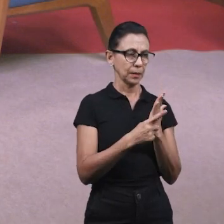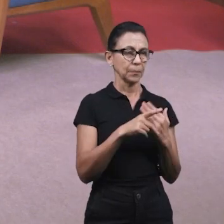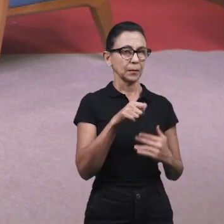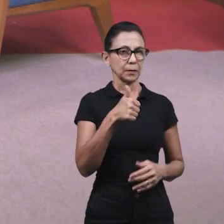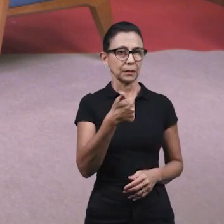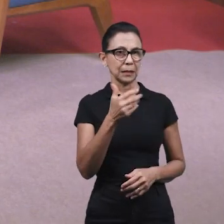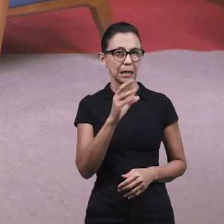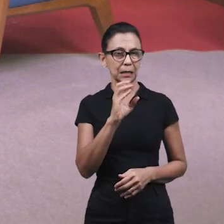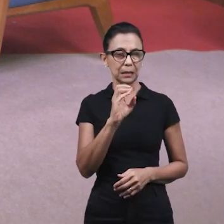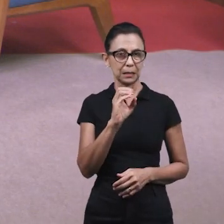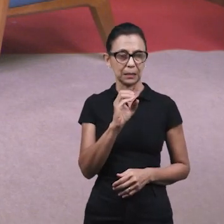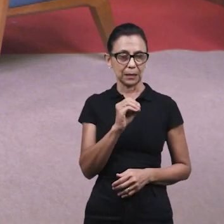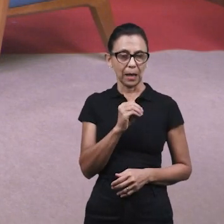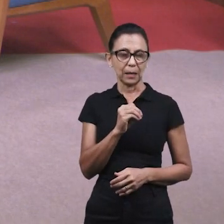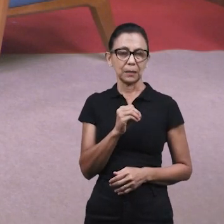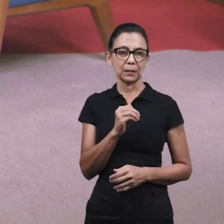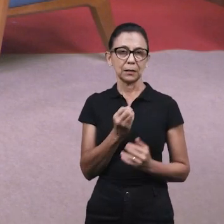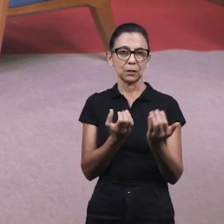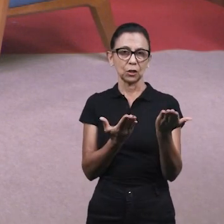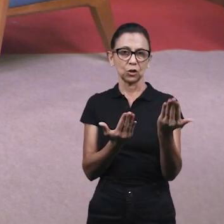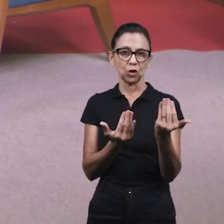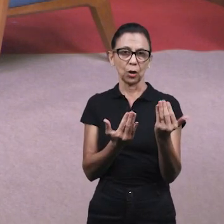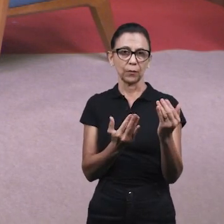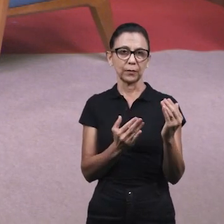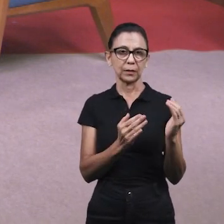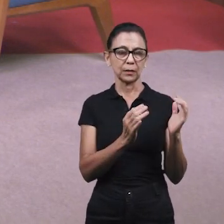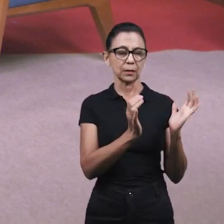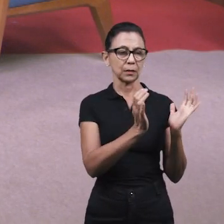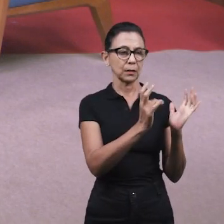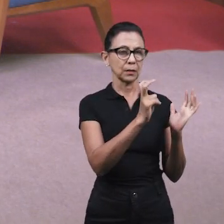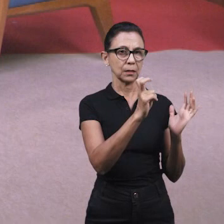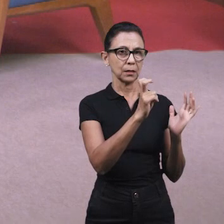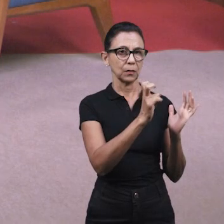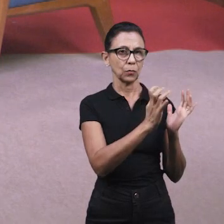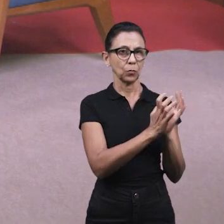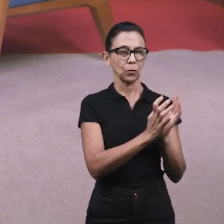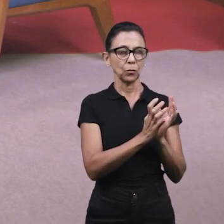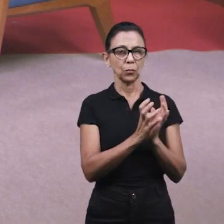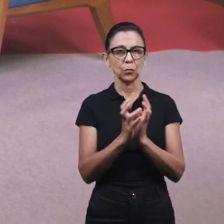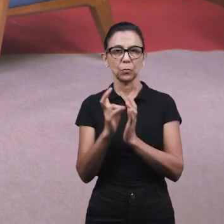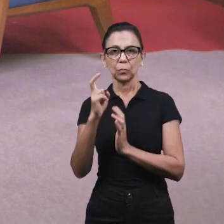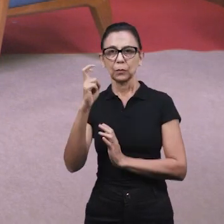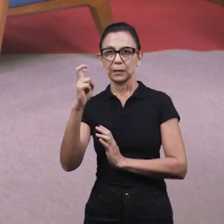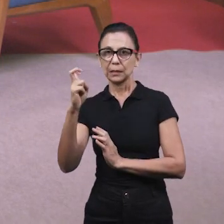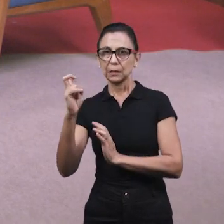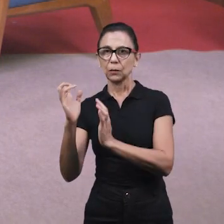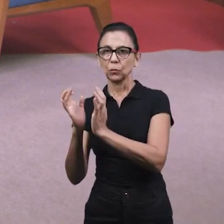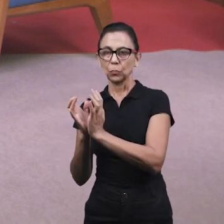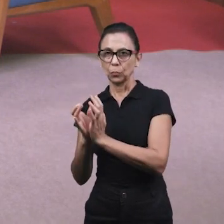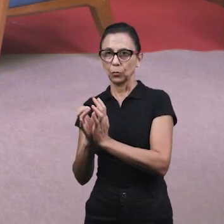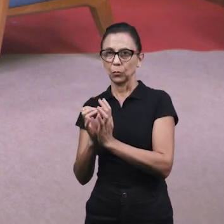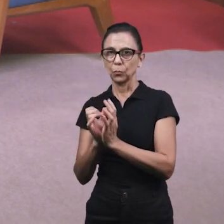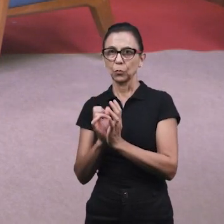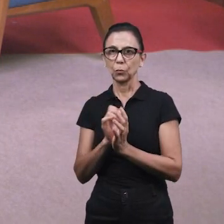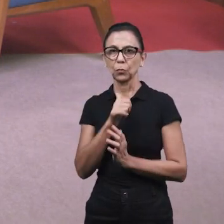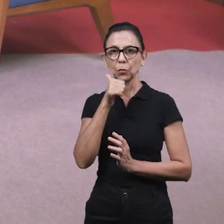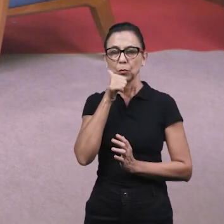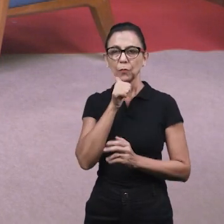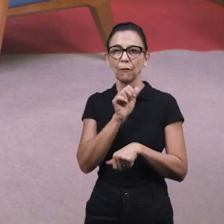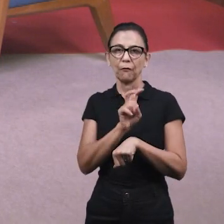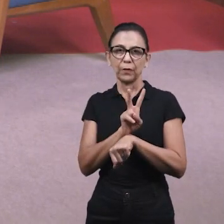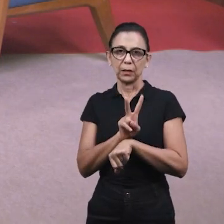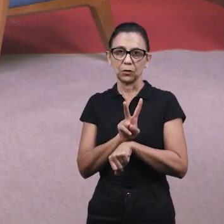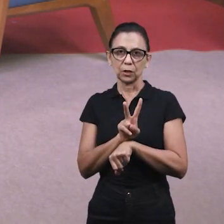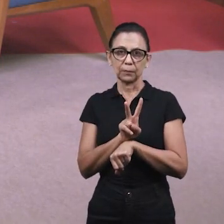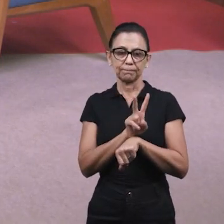parábola, e ela fala, eu acho que ela é muito clara nesse sentido, quer dizer, há aqueles que estarão prontos a entrar